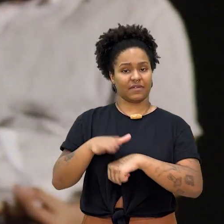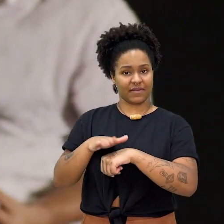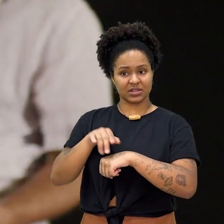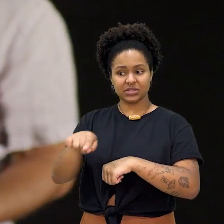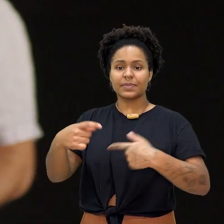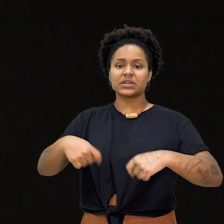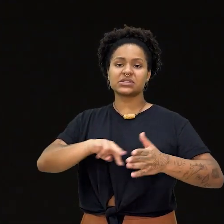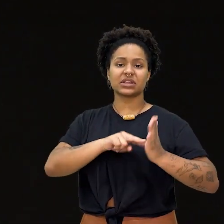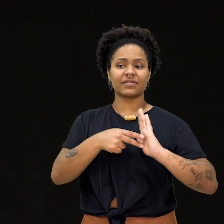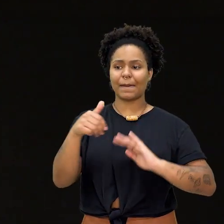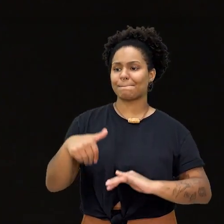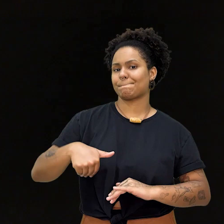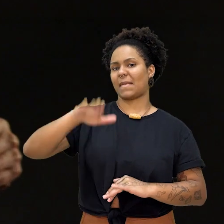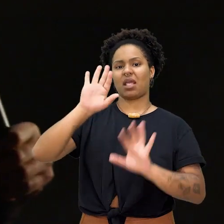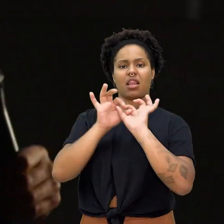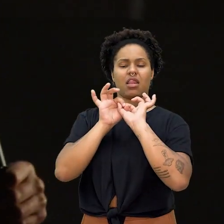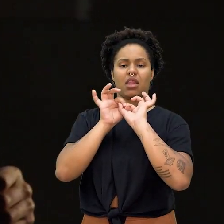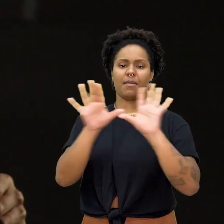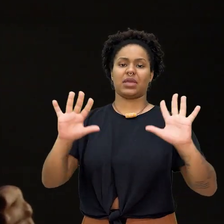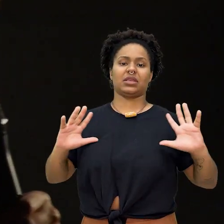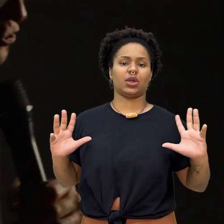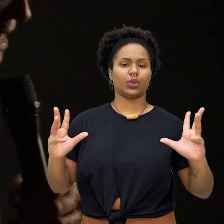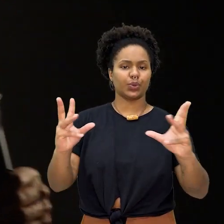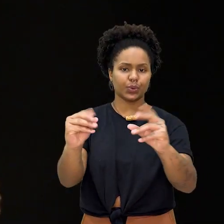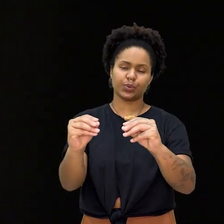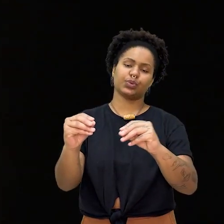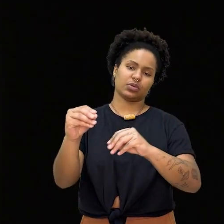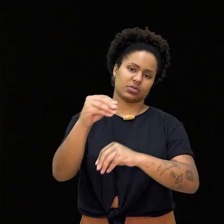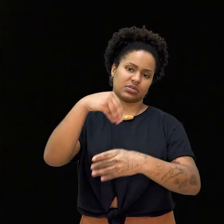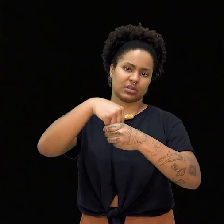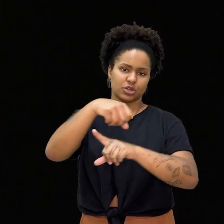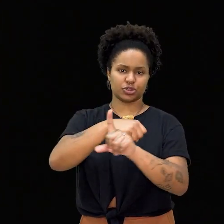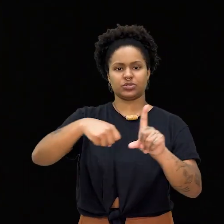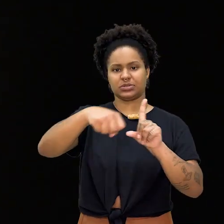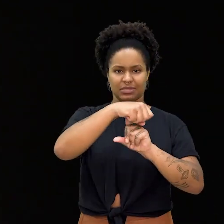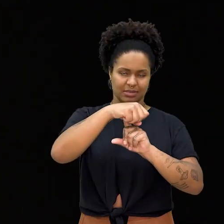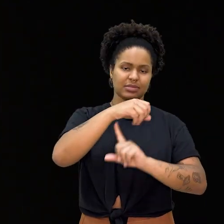deve significar maior grau de liberdade para todos na sociedade.